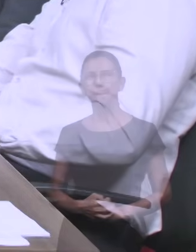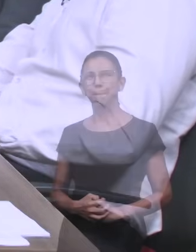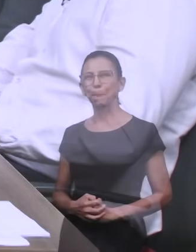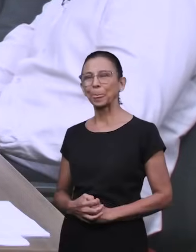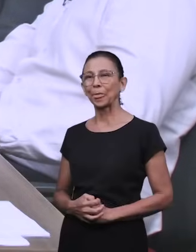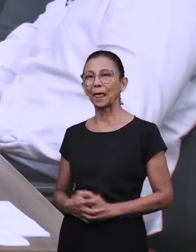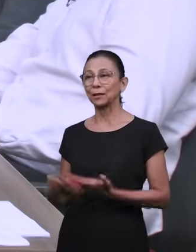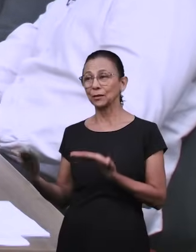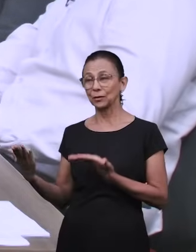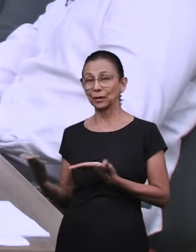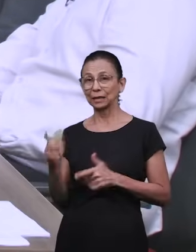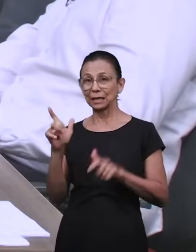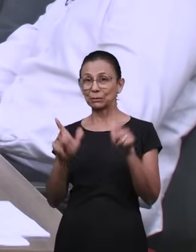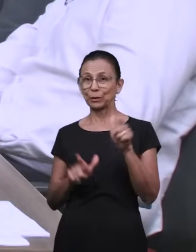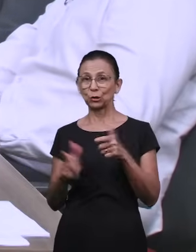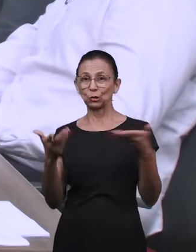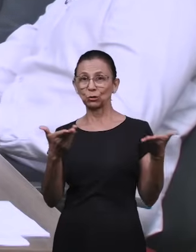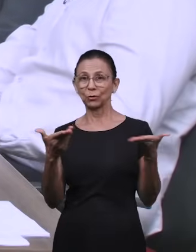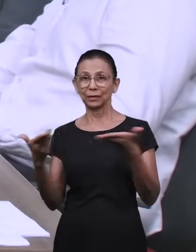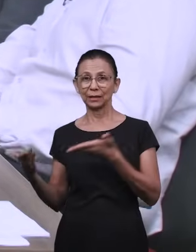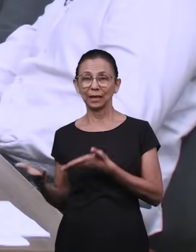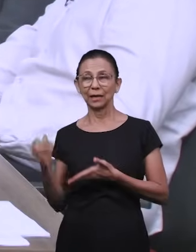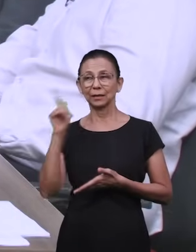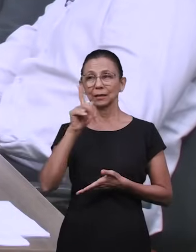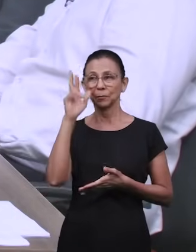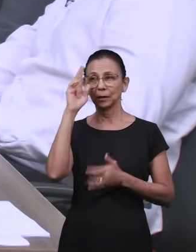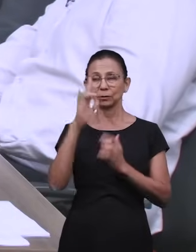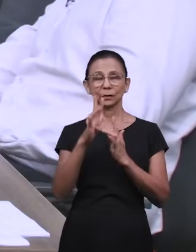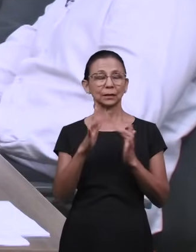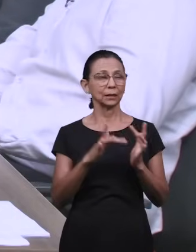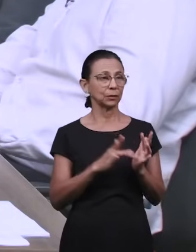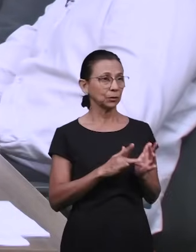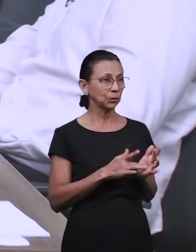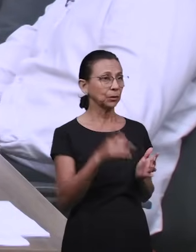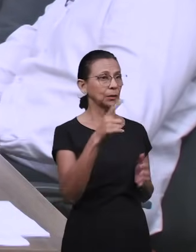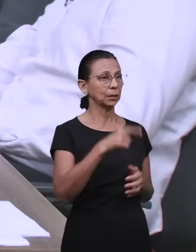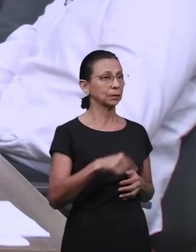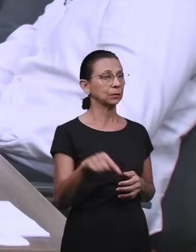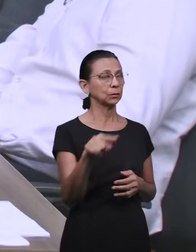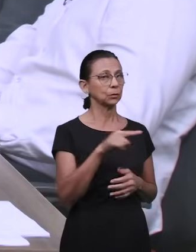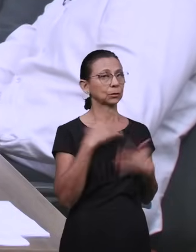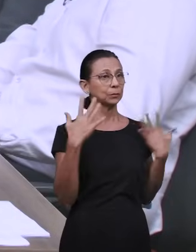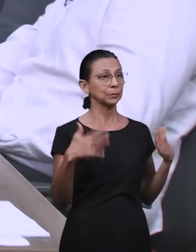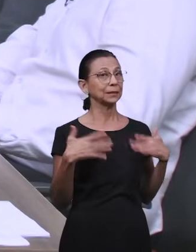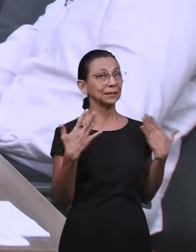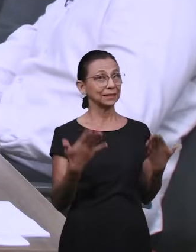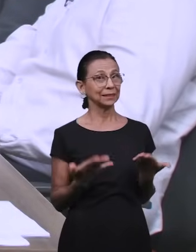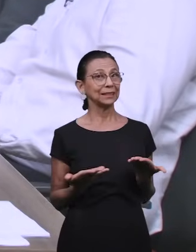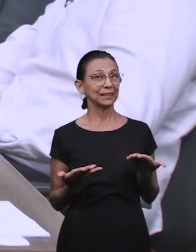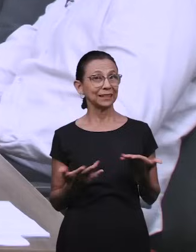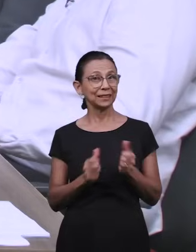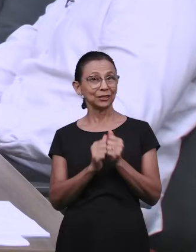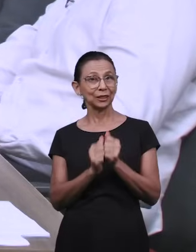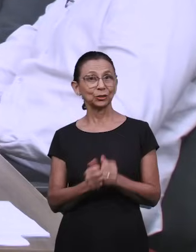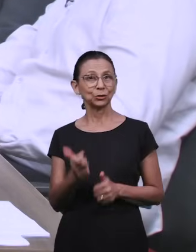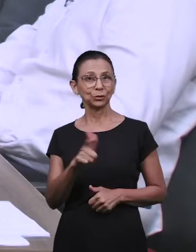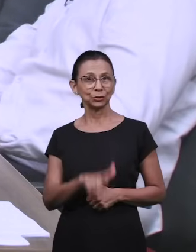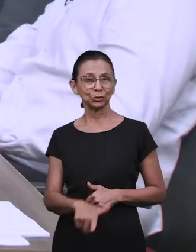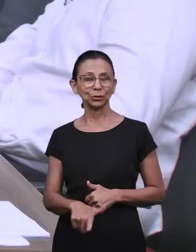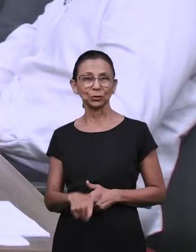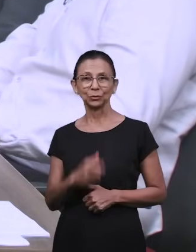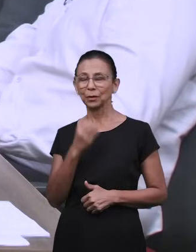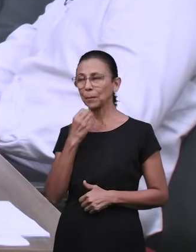Estamos aqui com os nossos convidados. Paz do Senhor, Tiago. Paz do Senhor, os irmãos. Uma alegria estar aqui de volta,